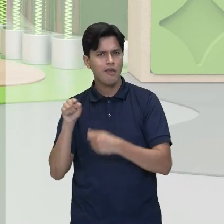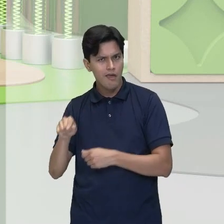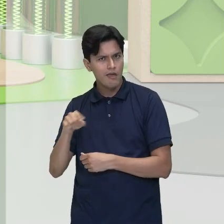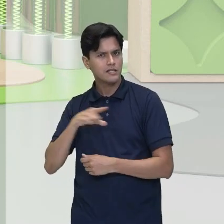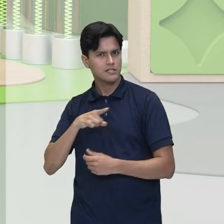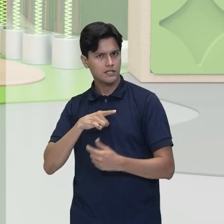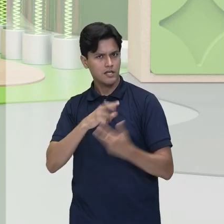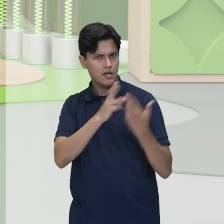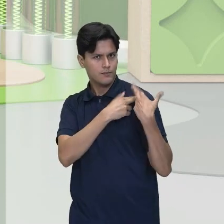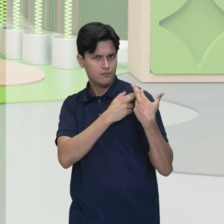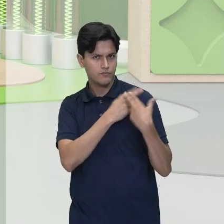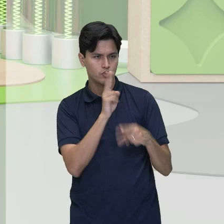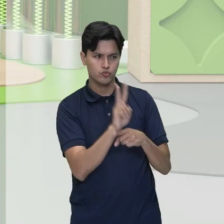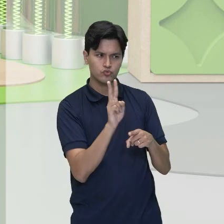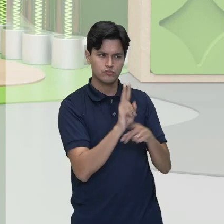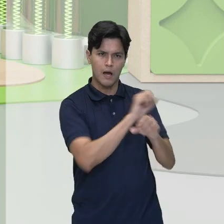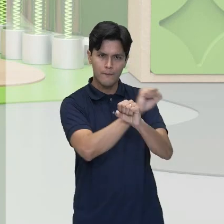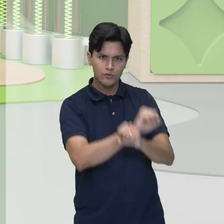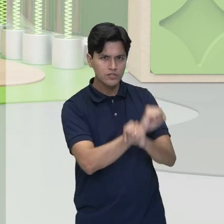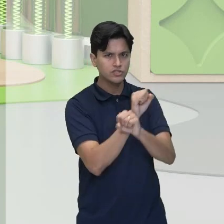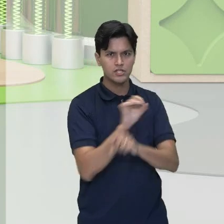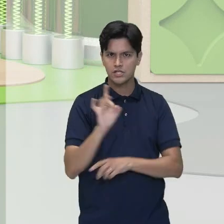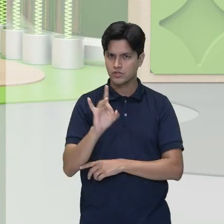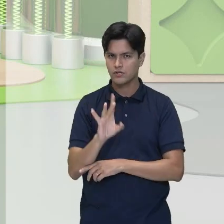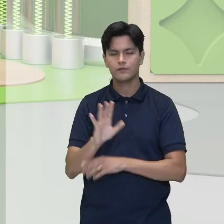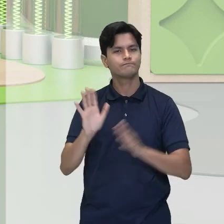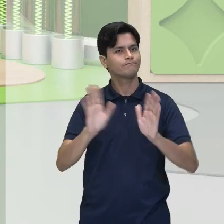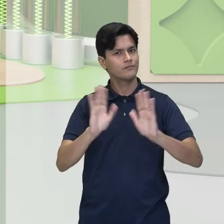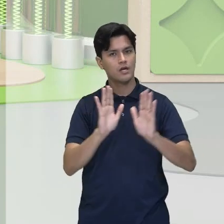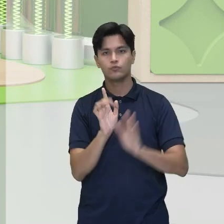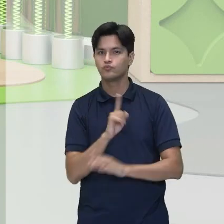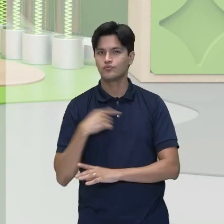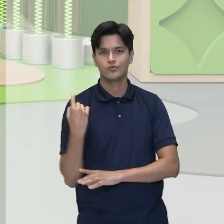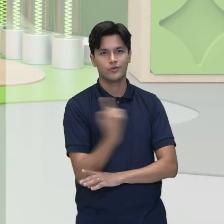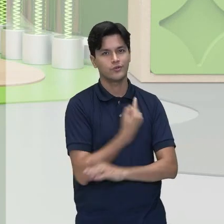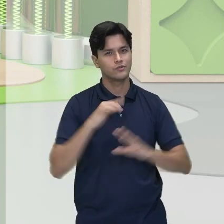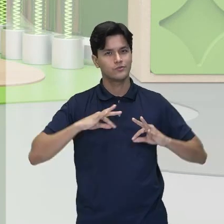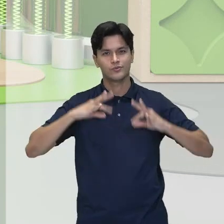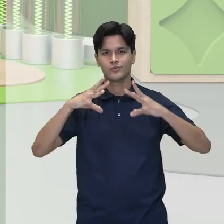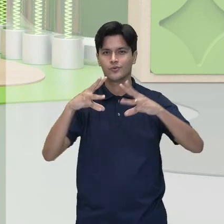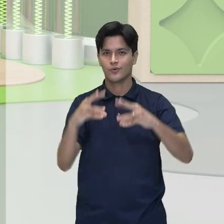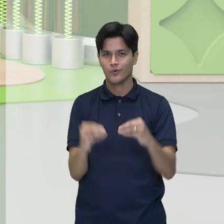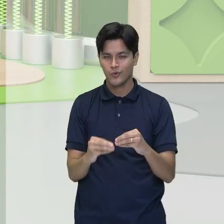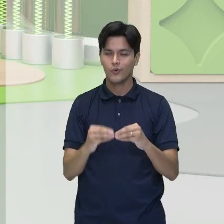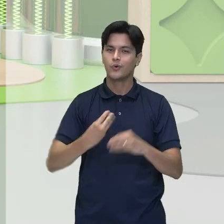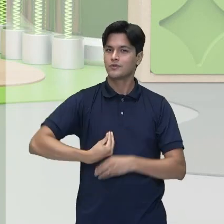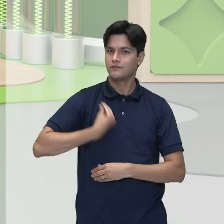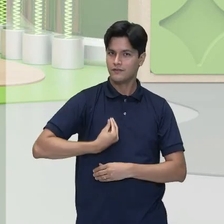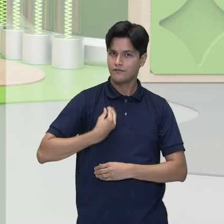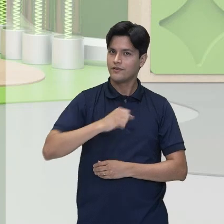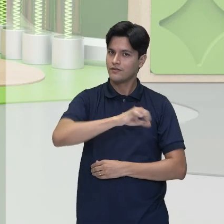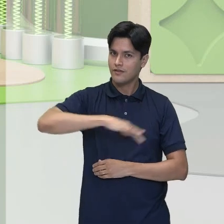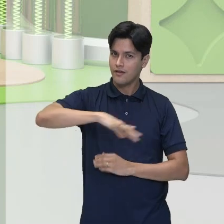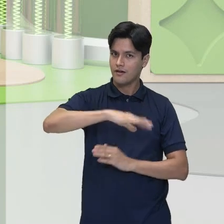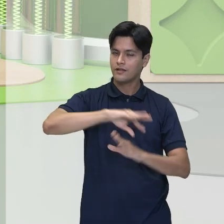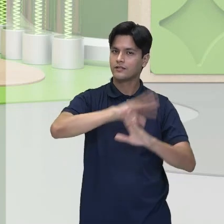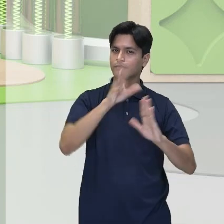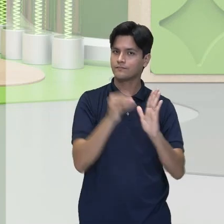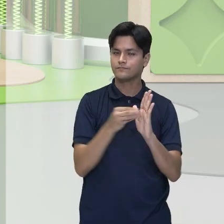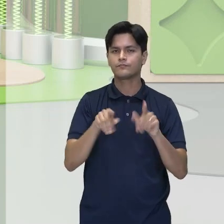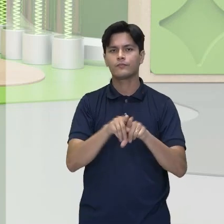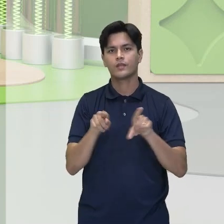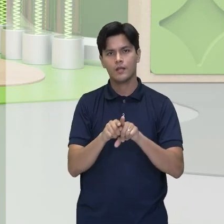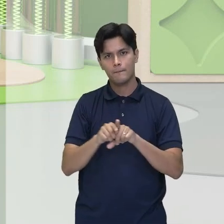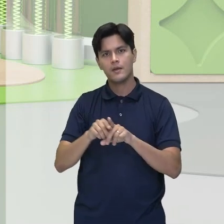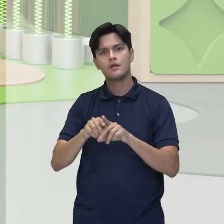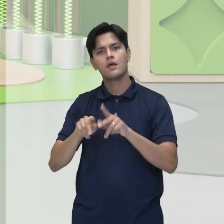contas, todos nós estamos inseridos aqui nessa região e aquelas pessoas que não estão inseridas na região podem